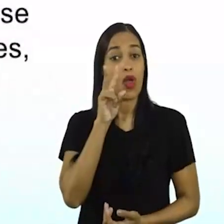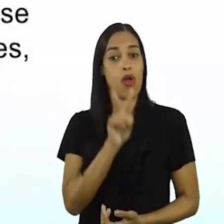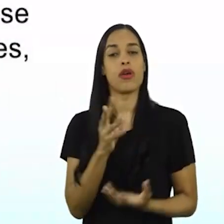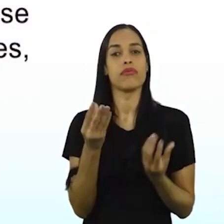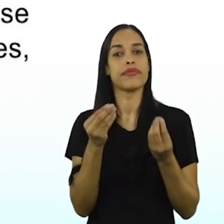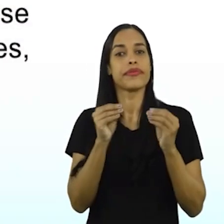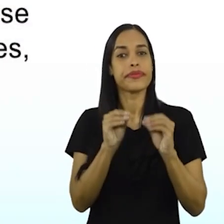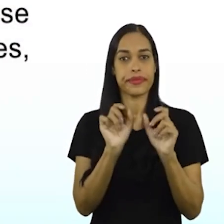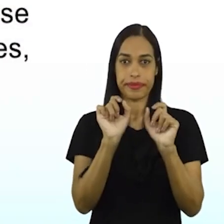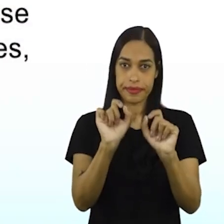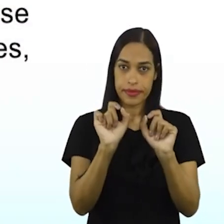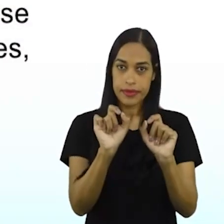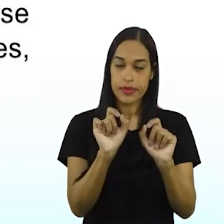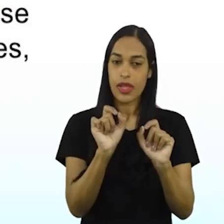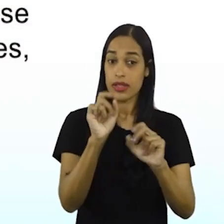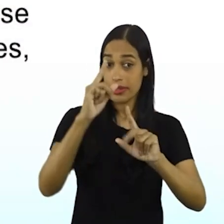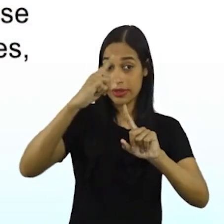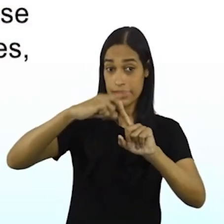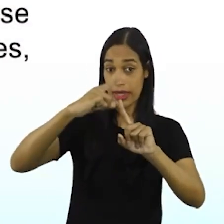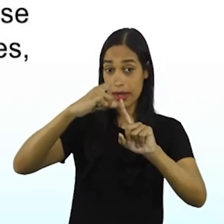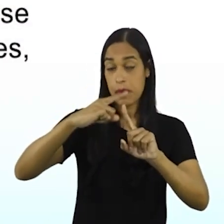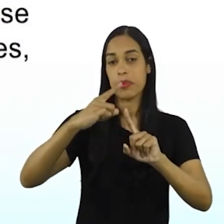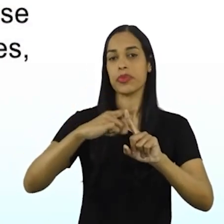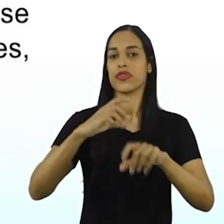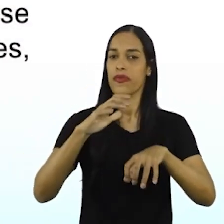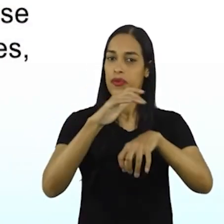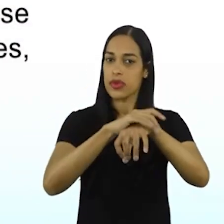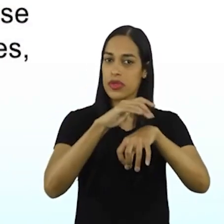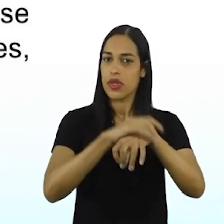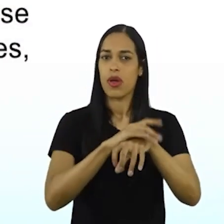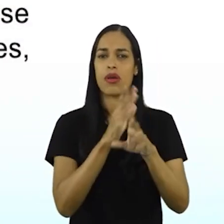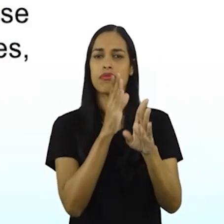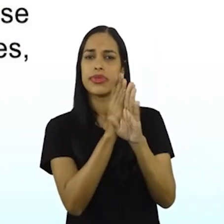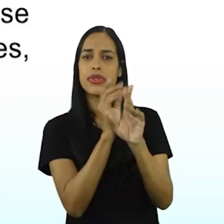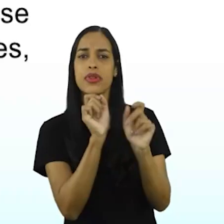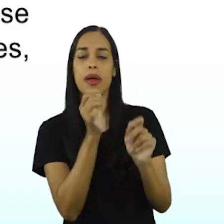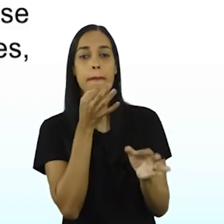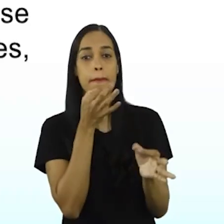Eu coloquei lá, ó, por meio desse tipo de função é possível identificar opiniões,